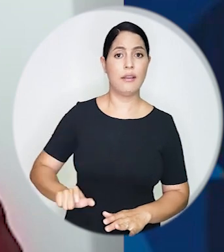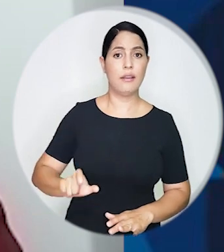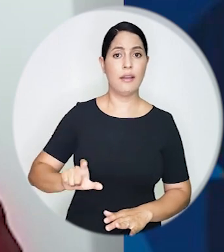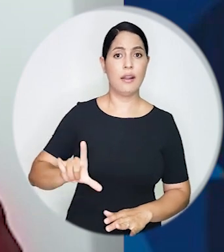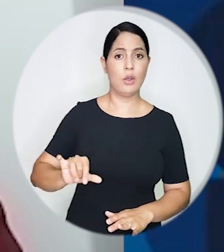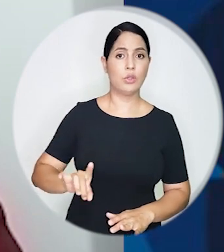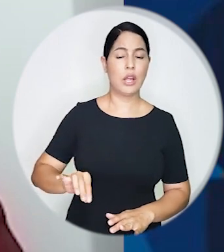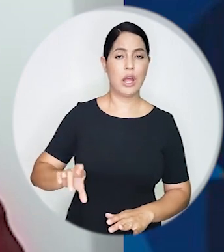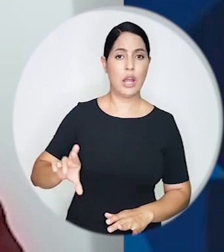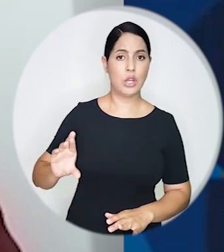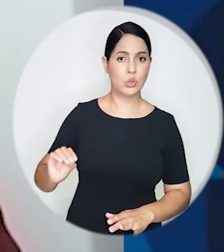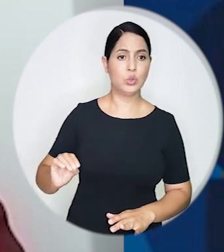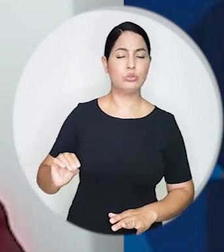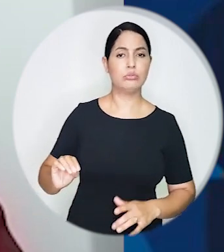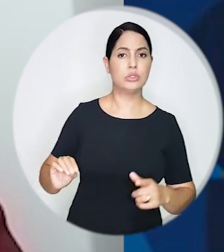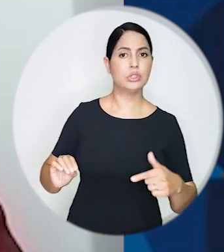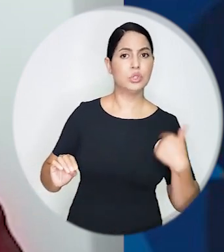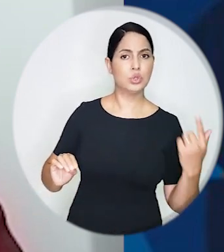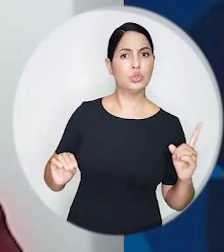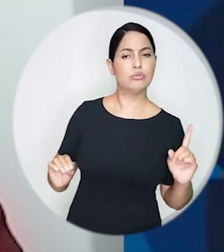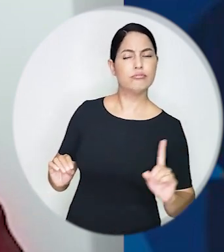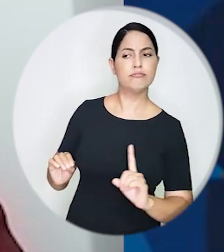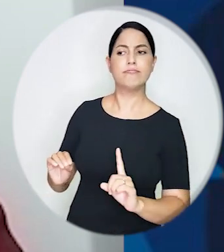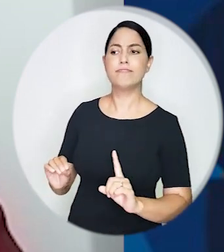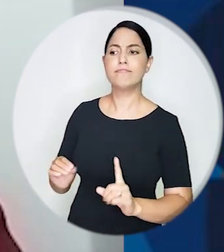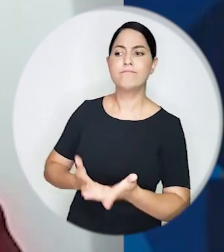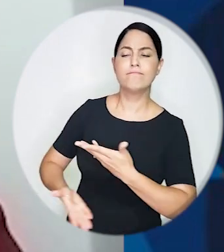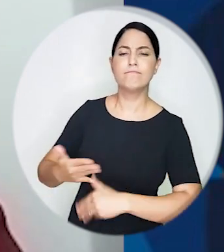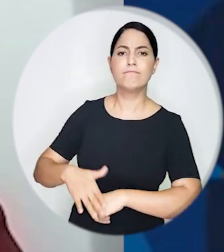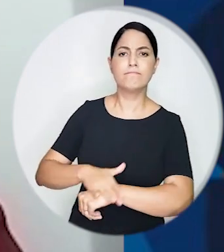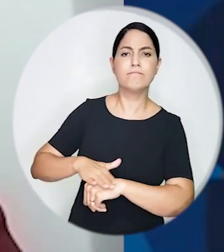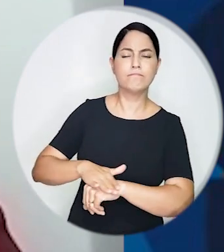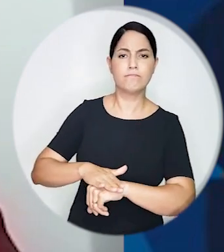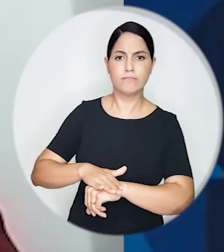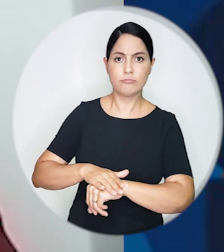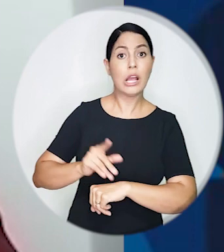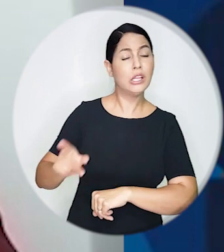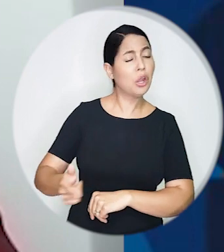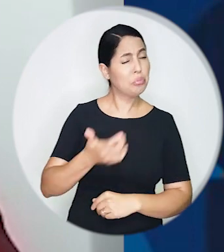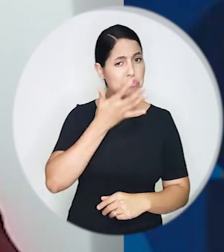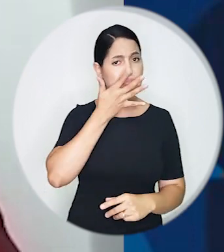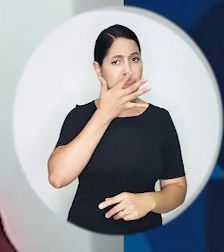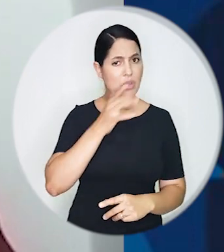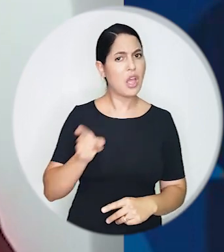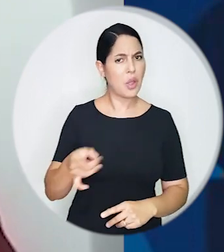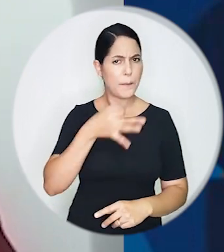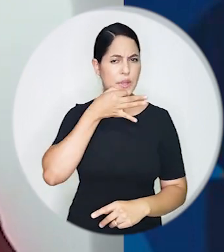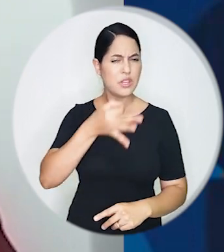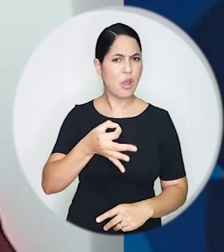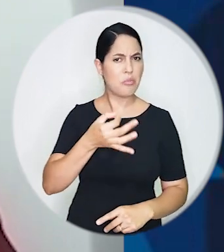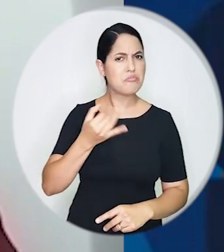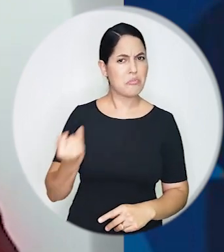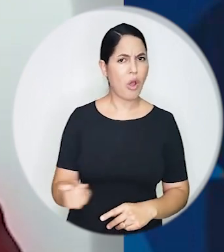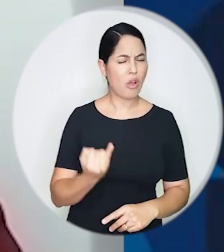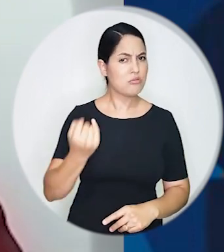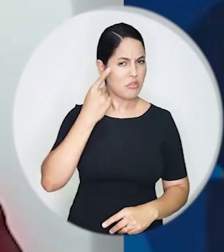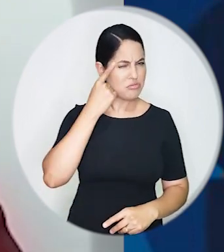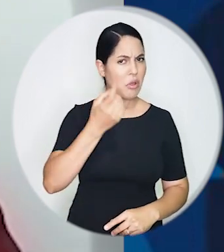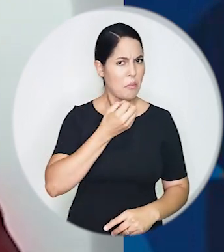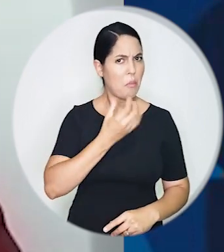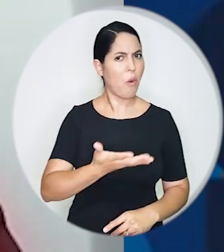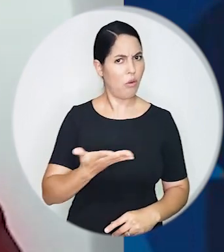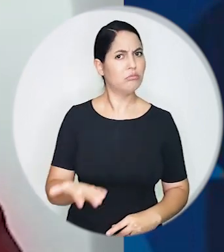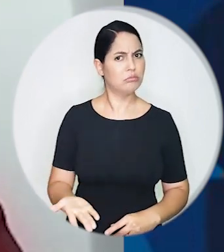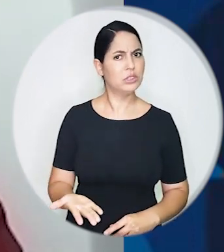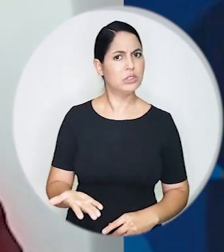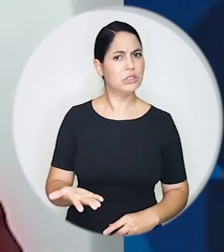Dr. Leonardo Campos, recebeu os movimentos sociais para escutar também essas demandas. Ele achou muito importante essa ideia e pediu